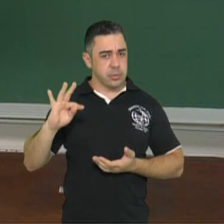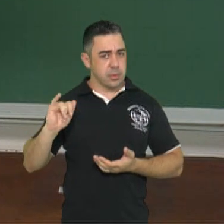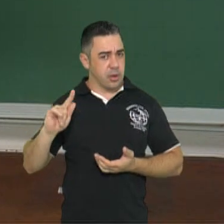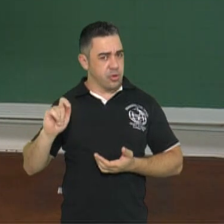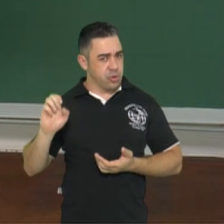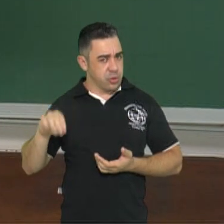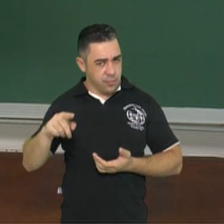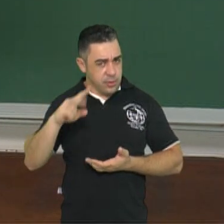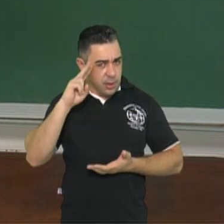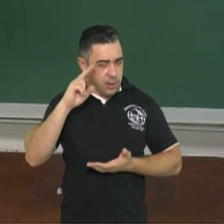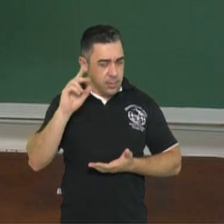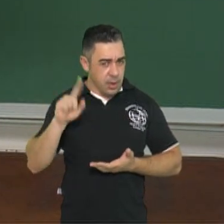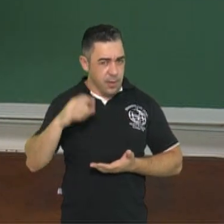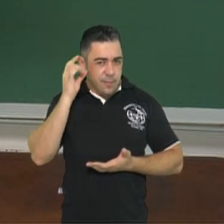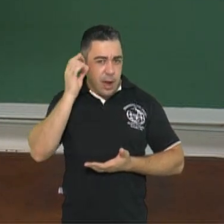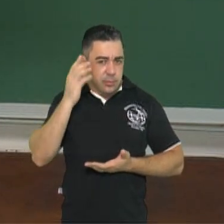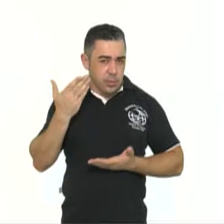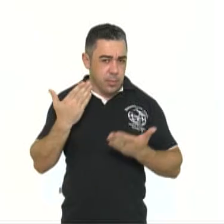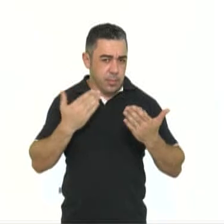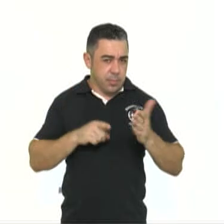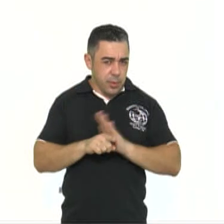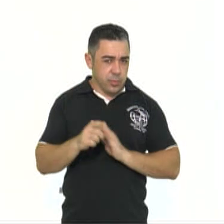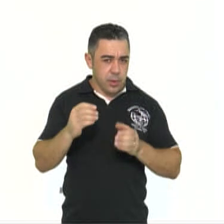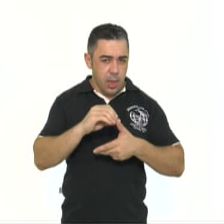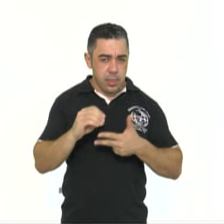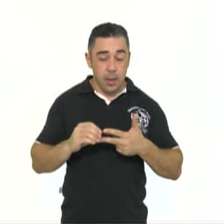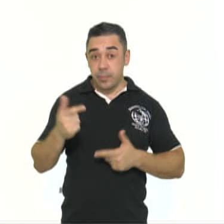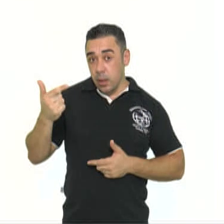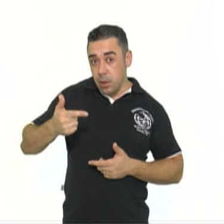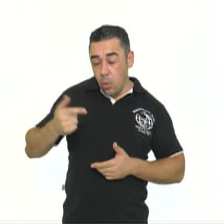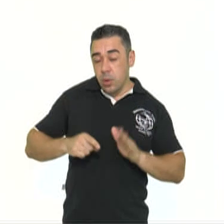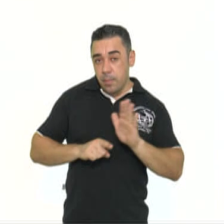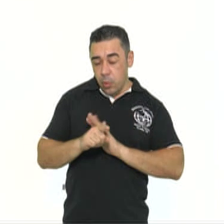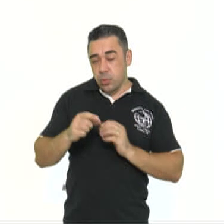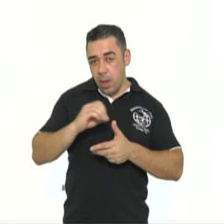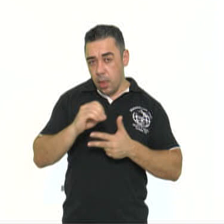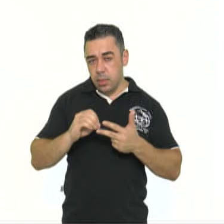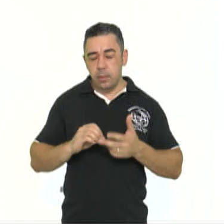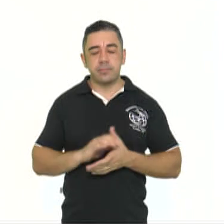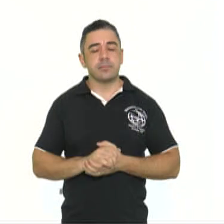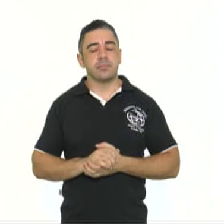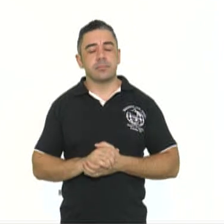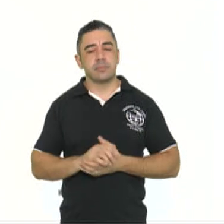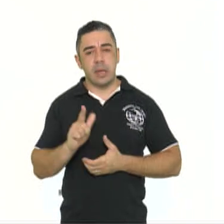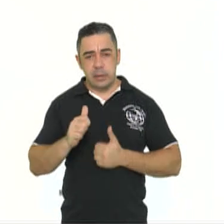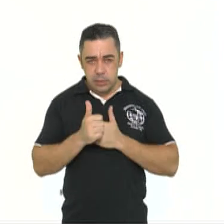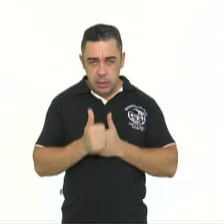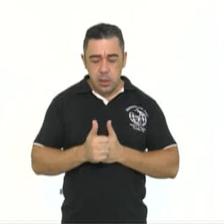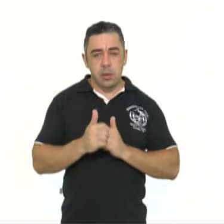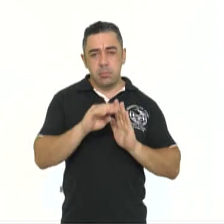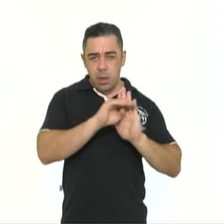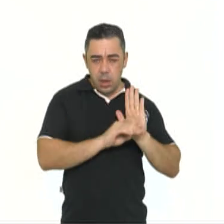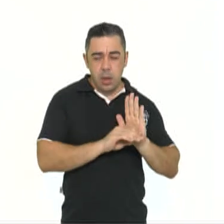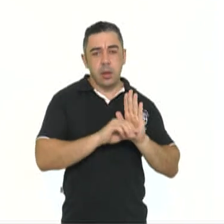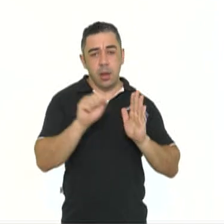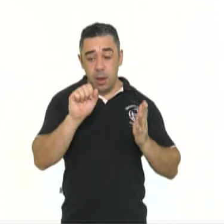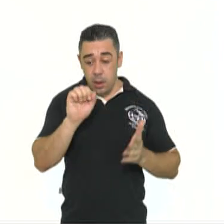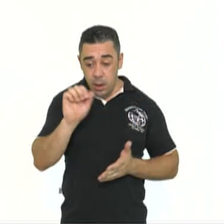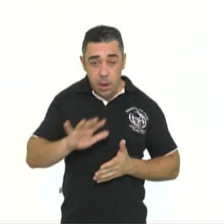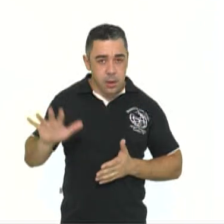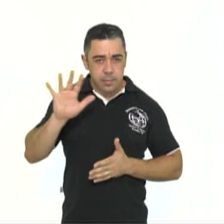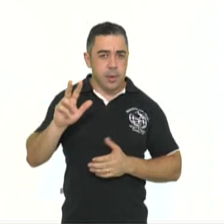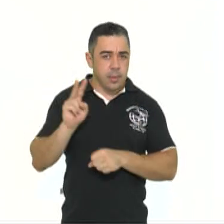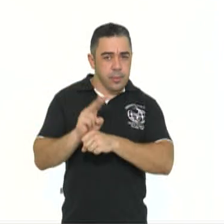Então, facinho o exercício do Enem. Segundo de hoje, também do Enem. Para se adequar às normas ambientais atuais,